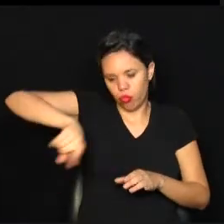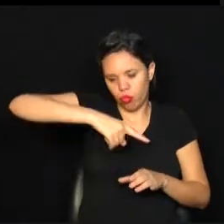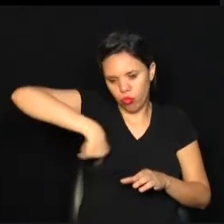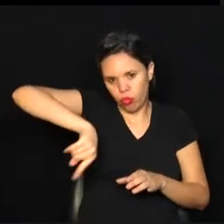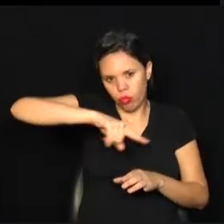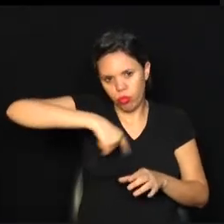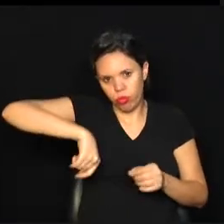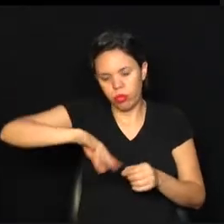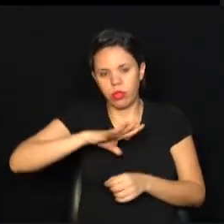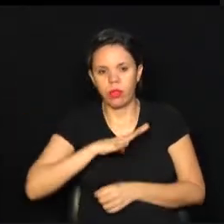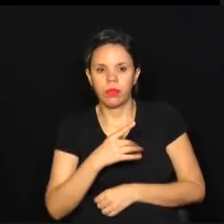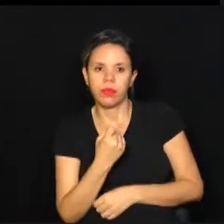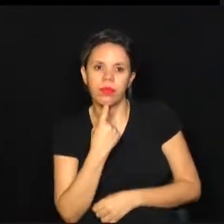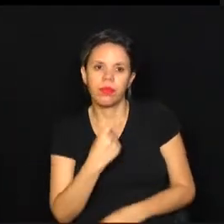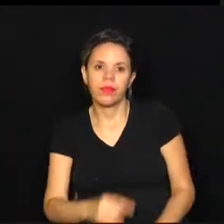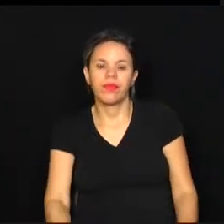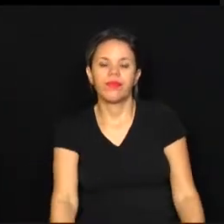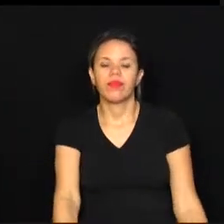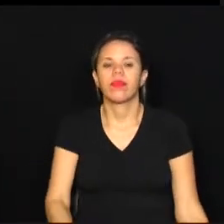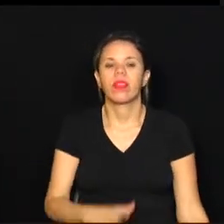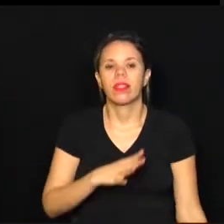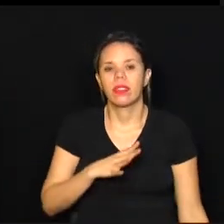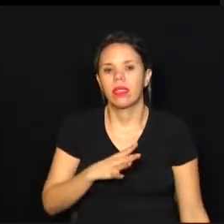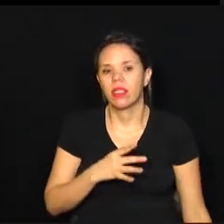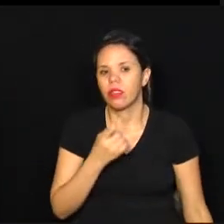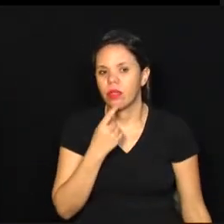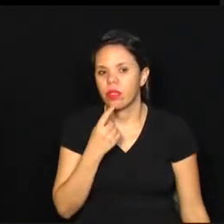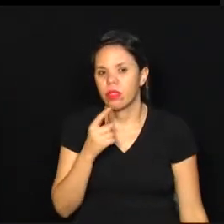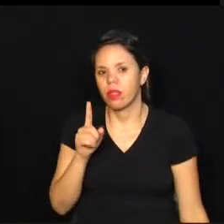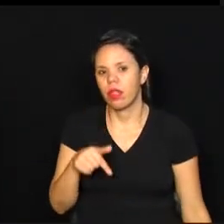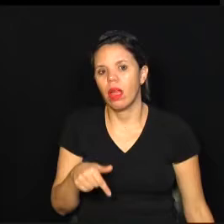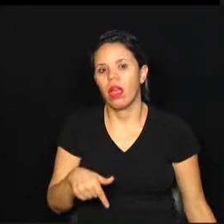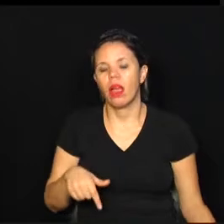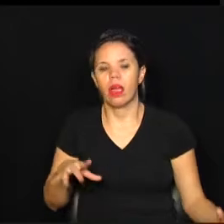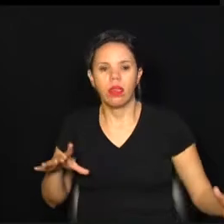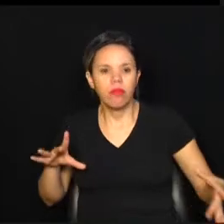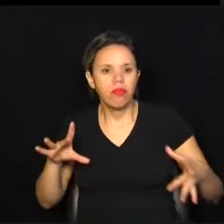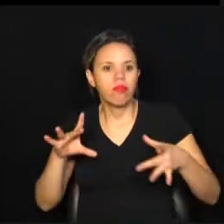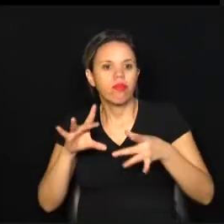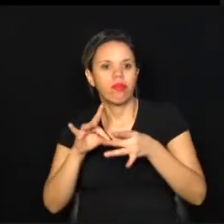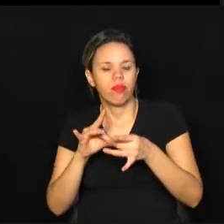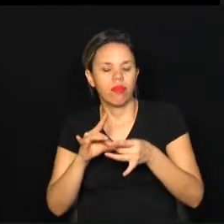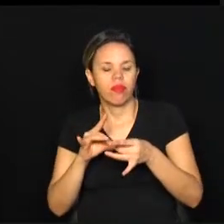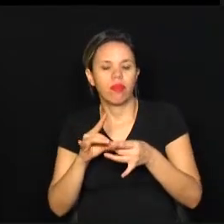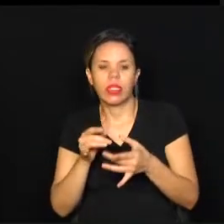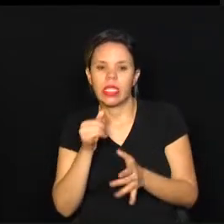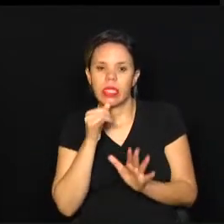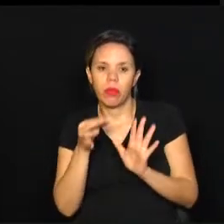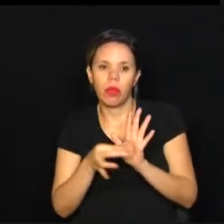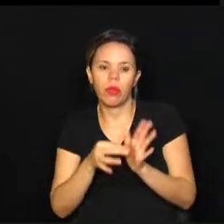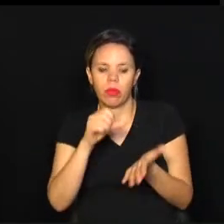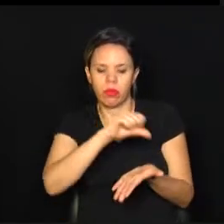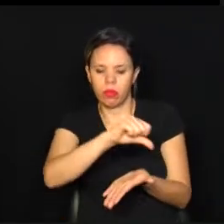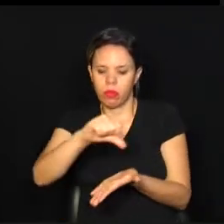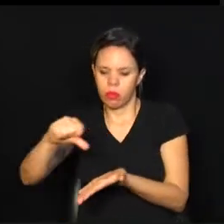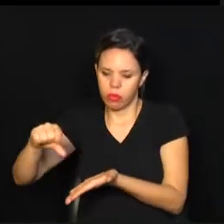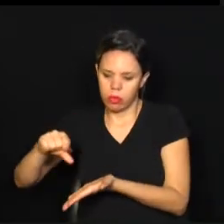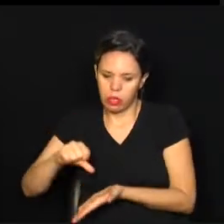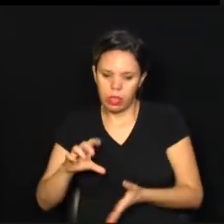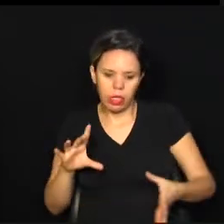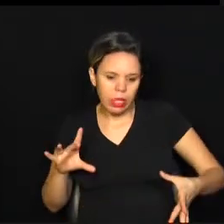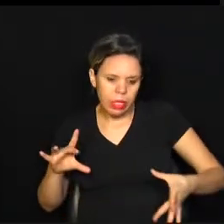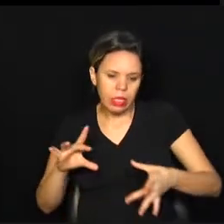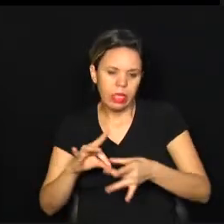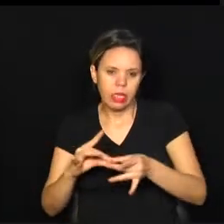a cidade de Campinas é uma cidade ultra conectada do ponto de vista regional, né? Até